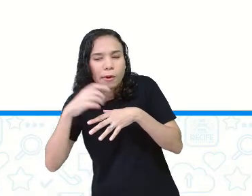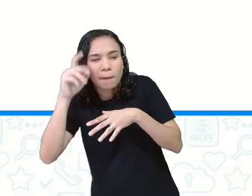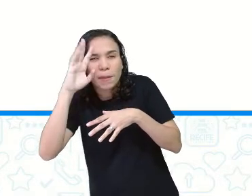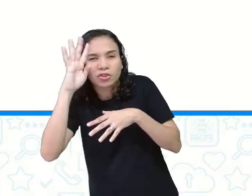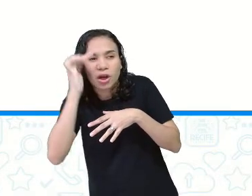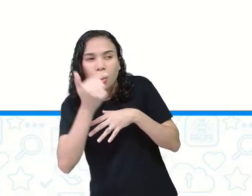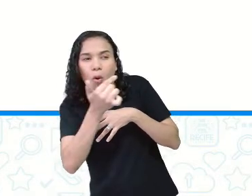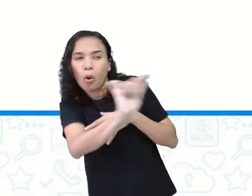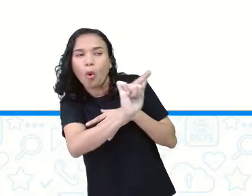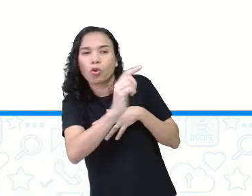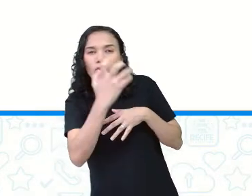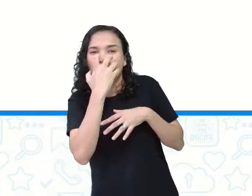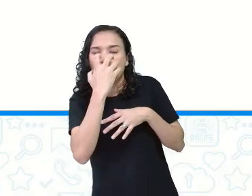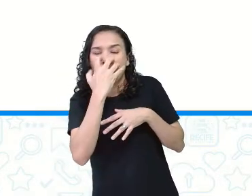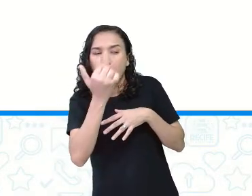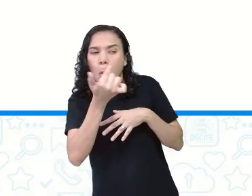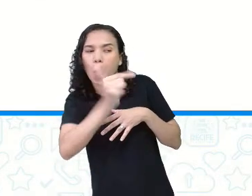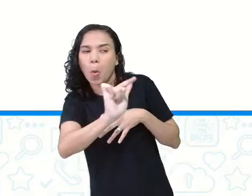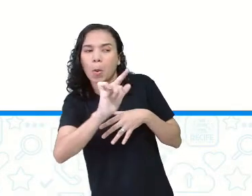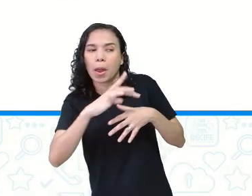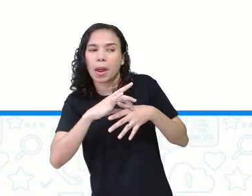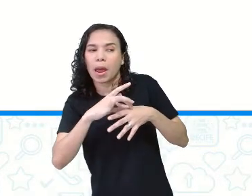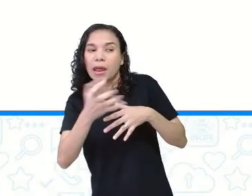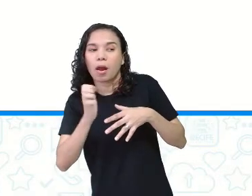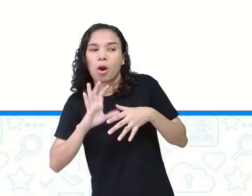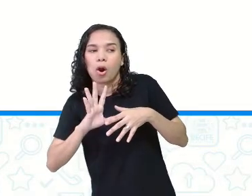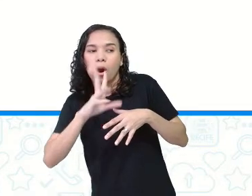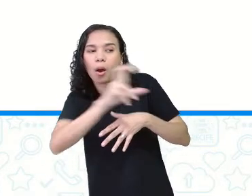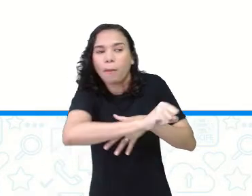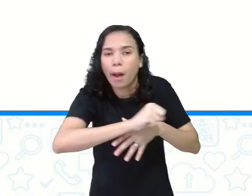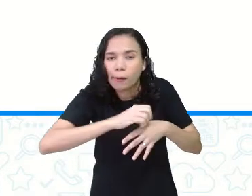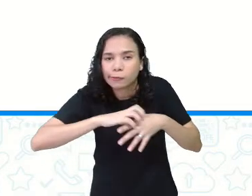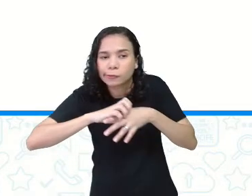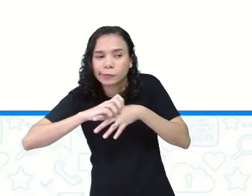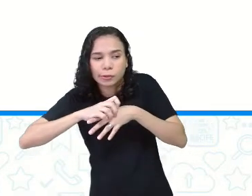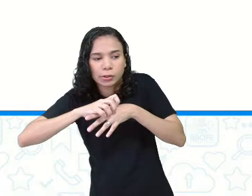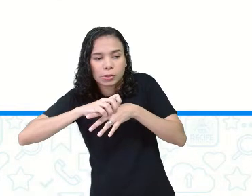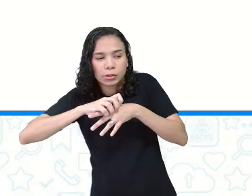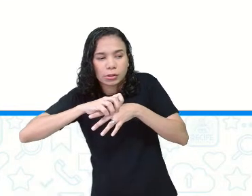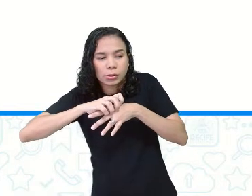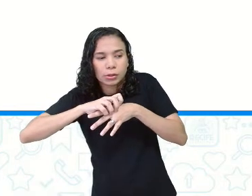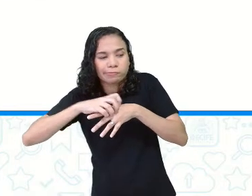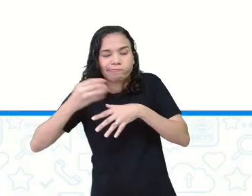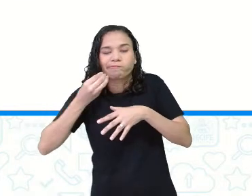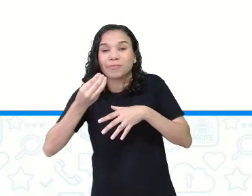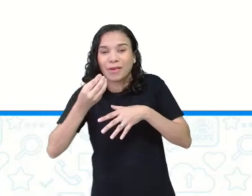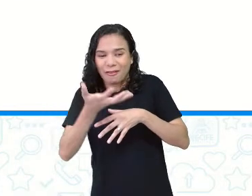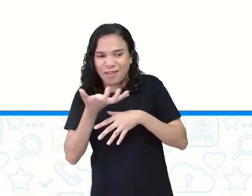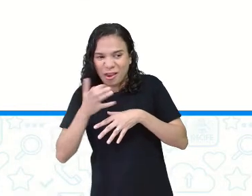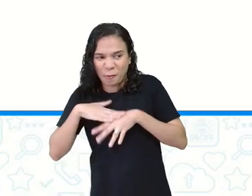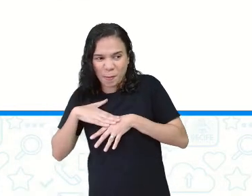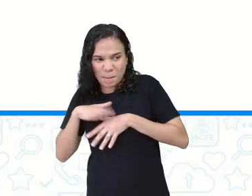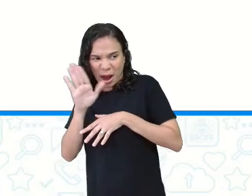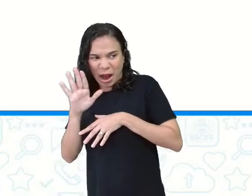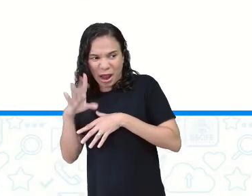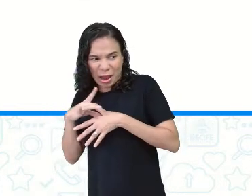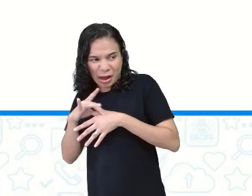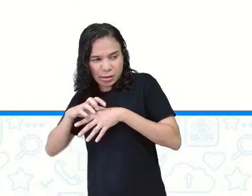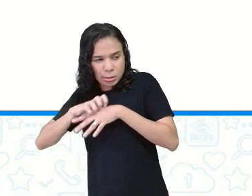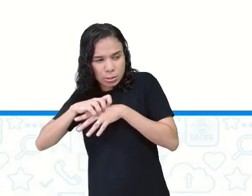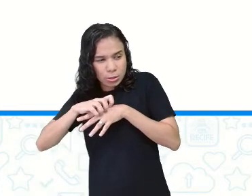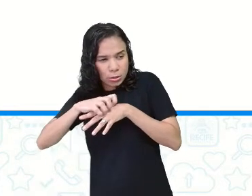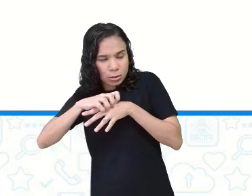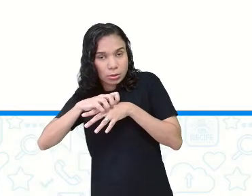cachorro com outro pedaço de carne e quis fazer o quê? Tomar do cachorro para ficar com mais de um pedaço de